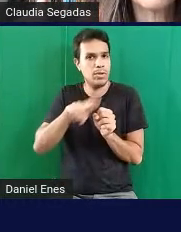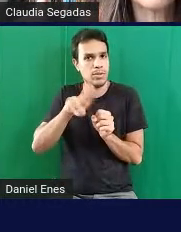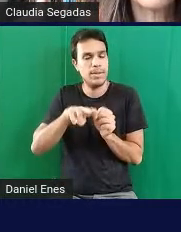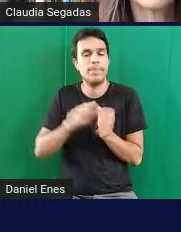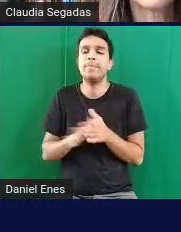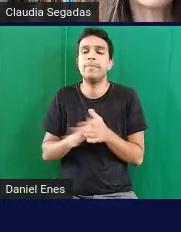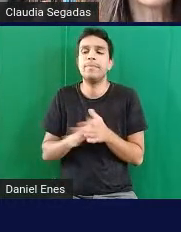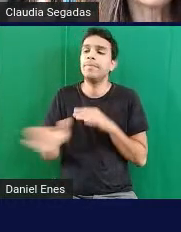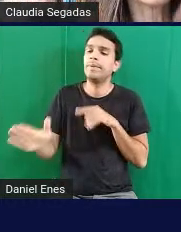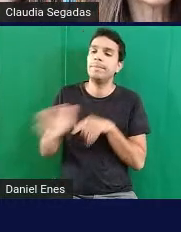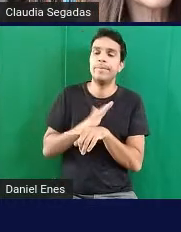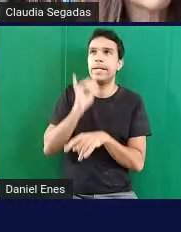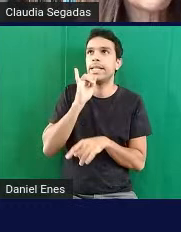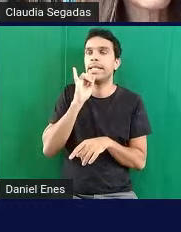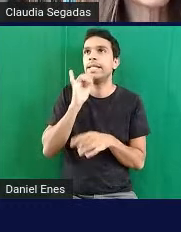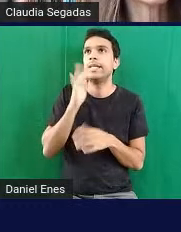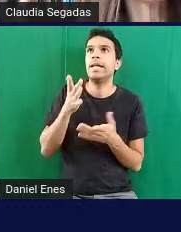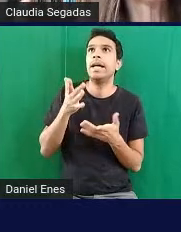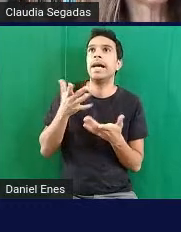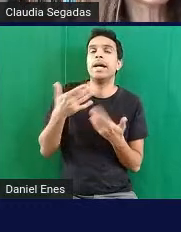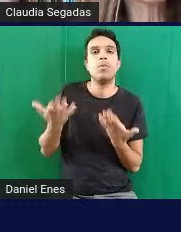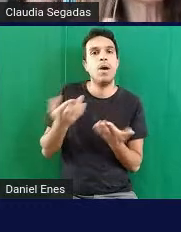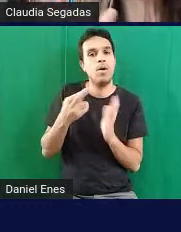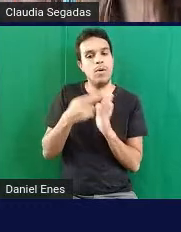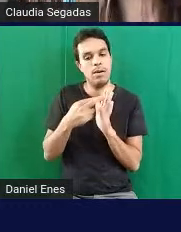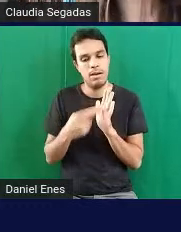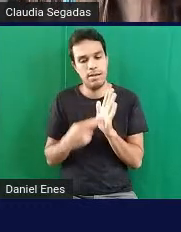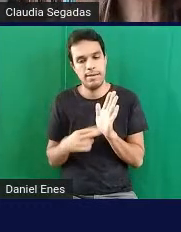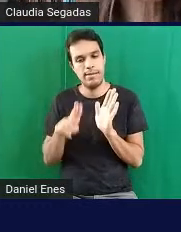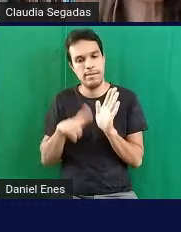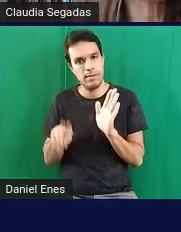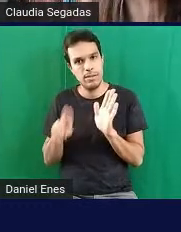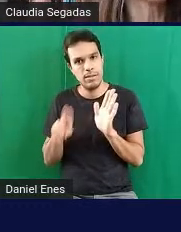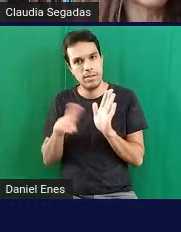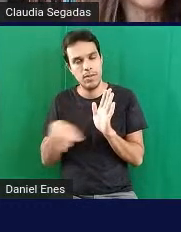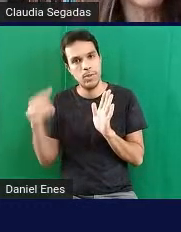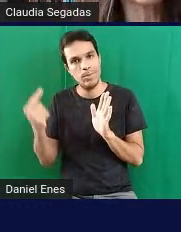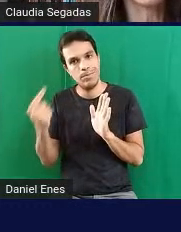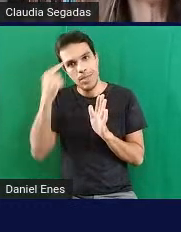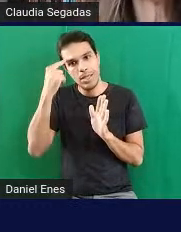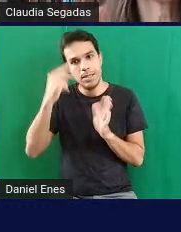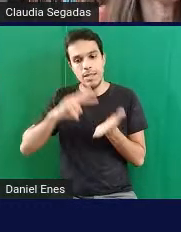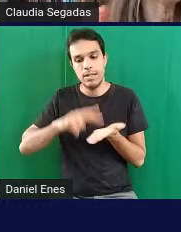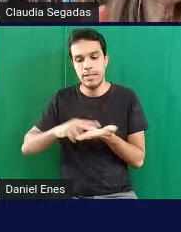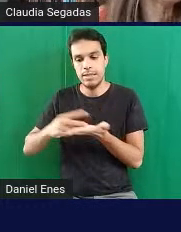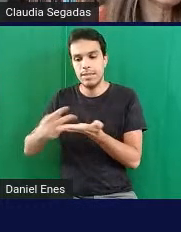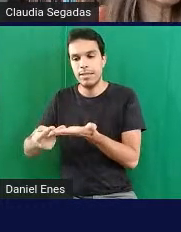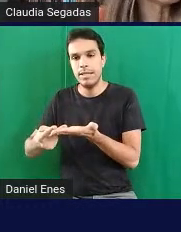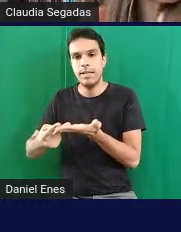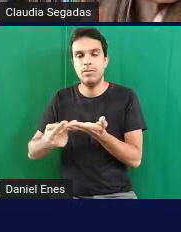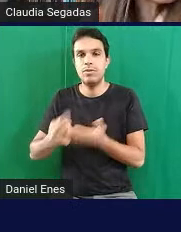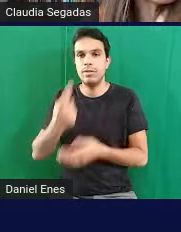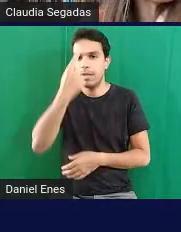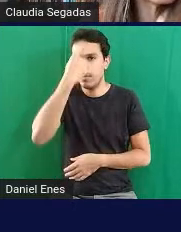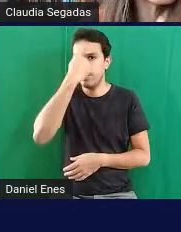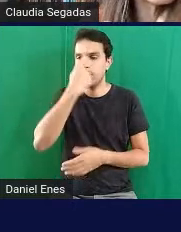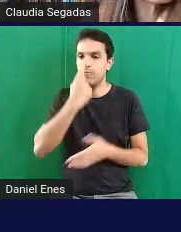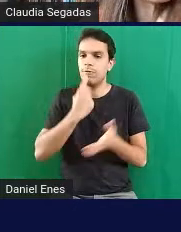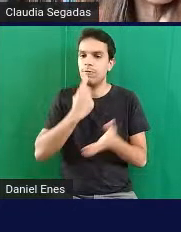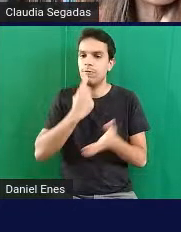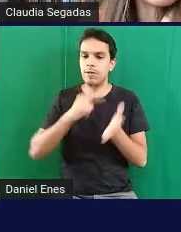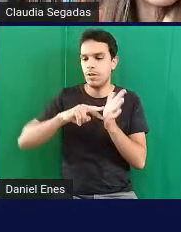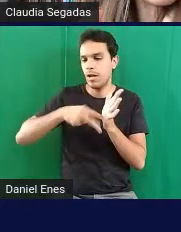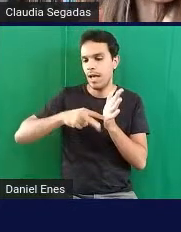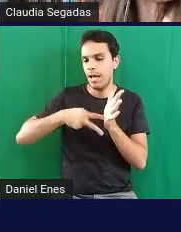qual é a regra que se usa pensando em tradução algébrica tá bom como é que a gente